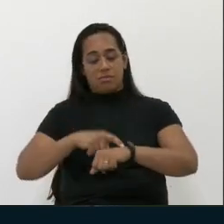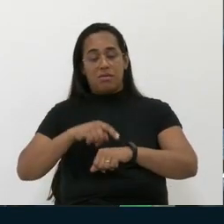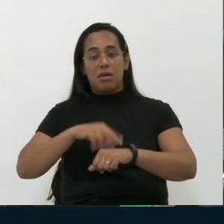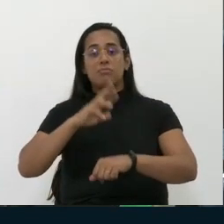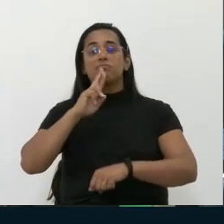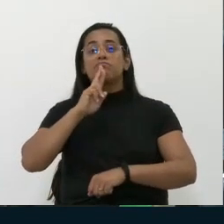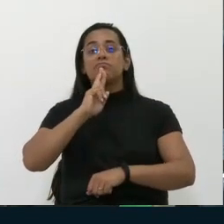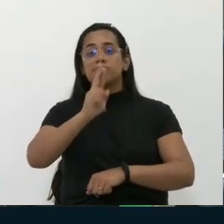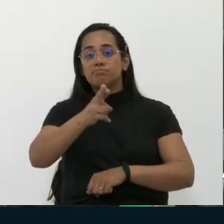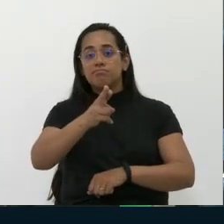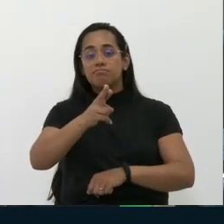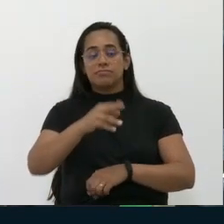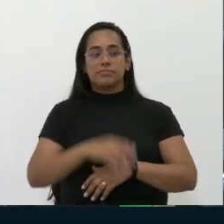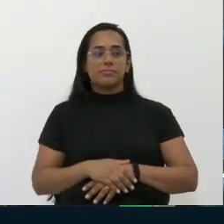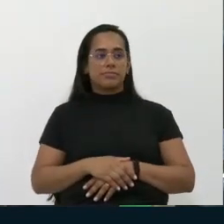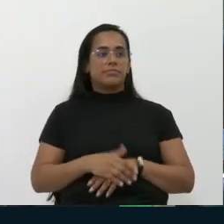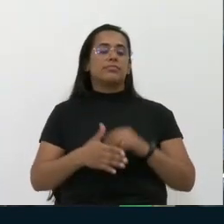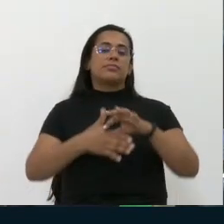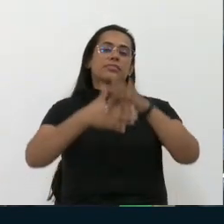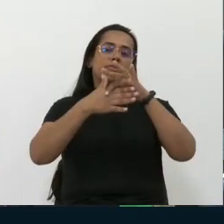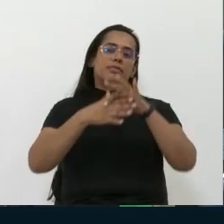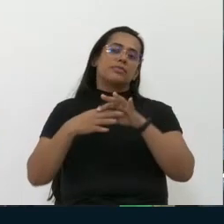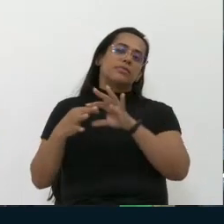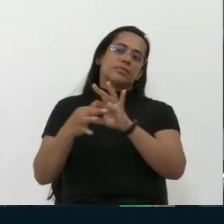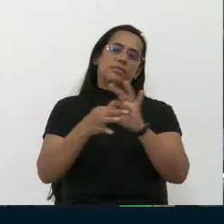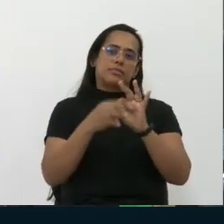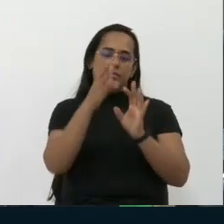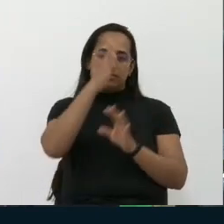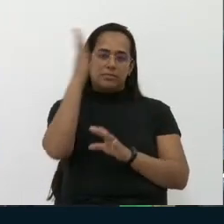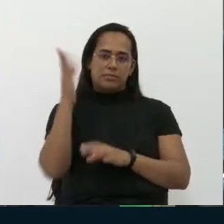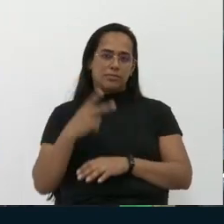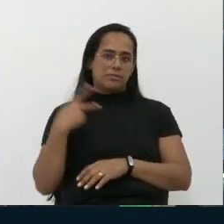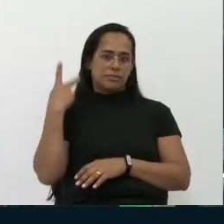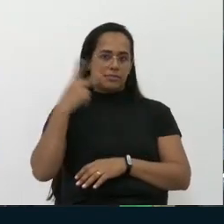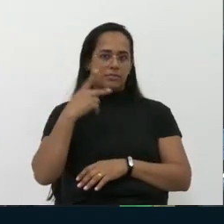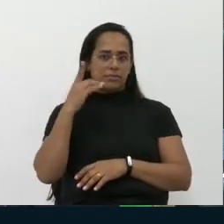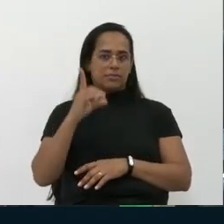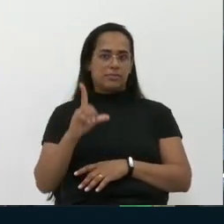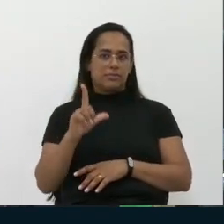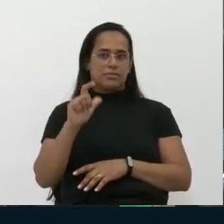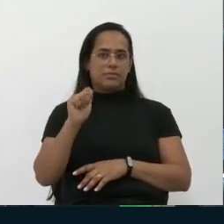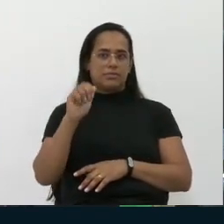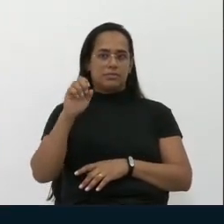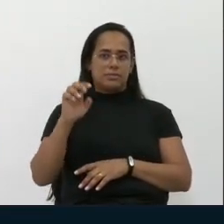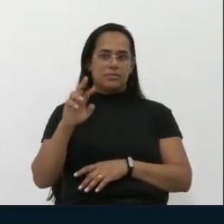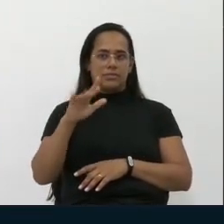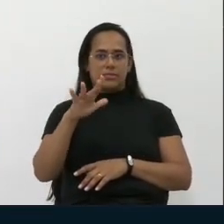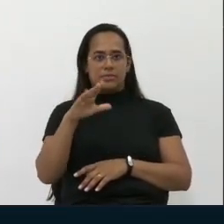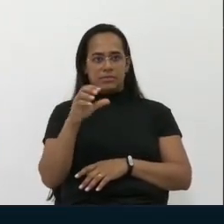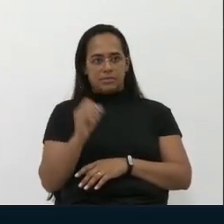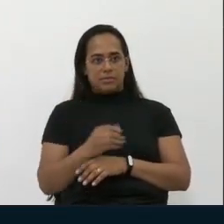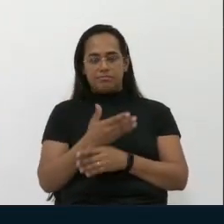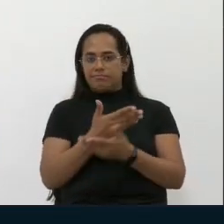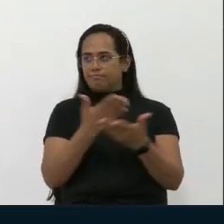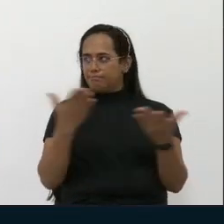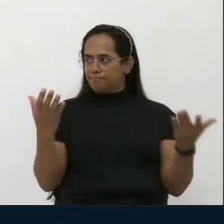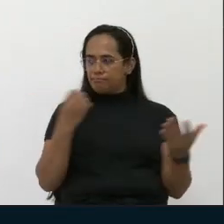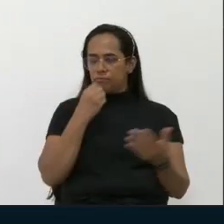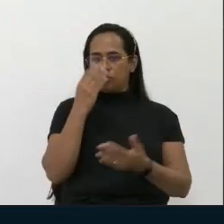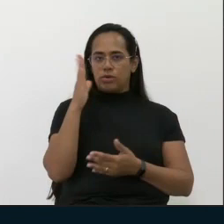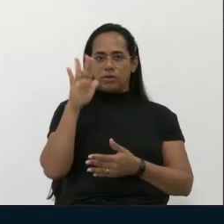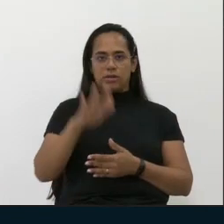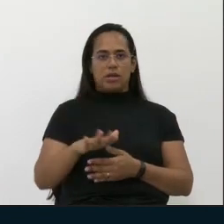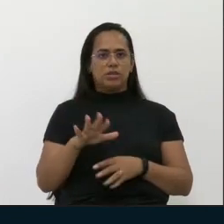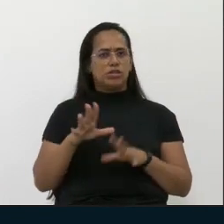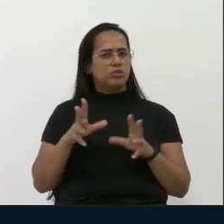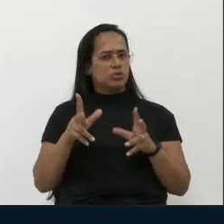Pela liderança do União Brasil, doutor Lárcio Santos. Senhor presidente, caros colegas, a todos que nos assistem, uma boa tarde a todos.